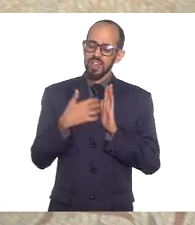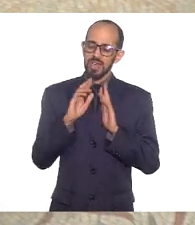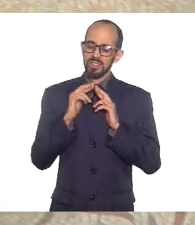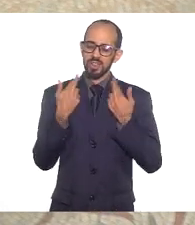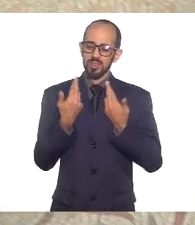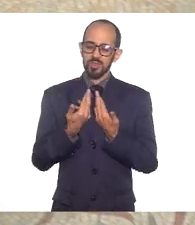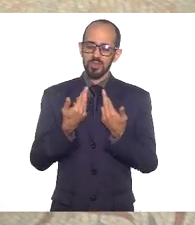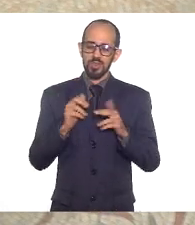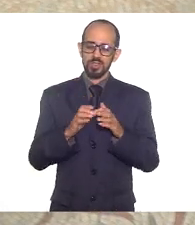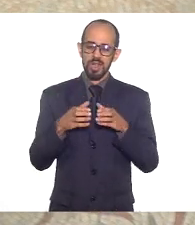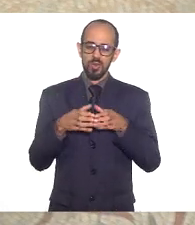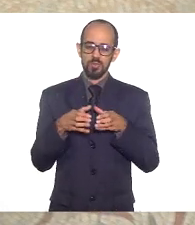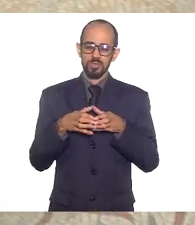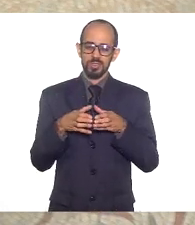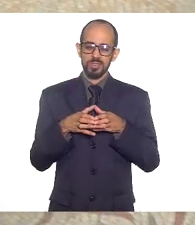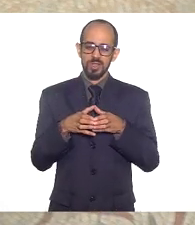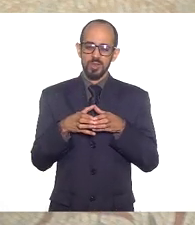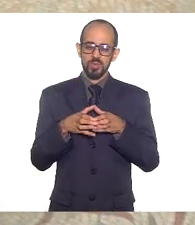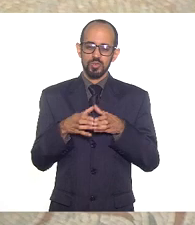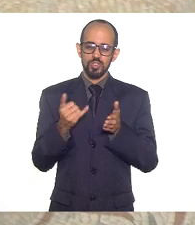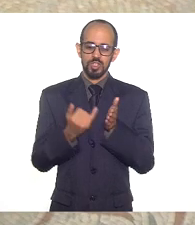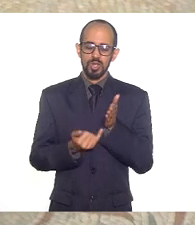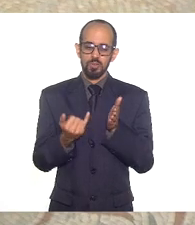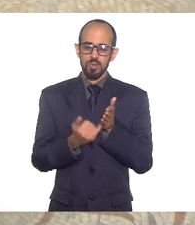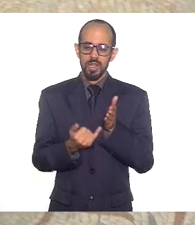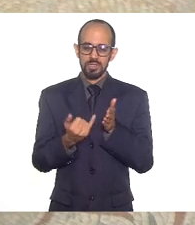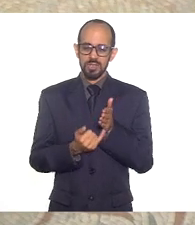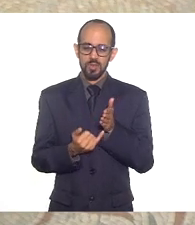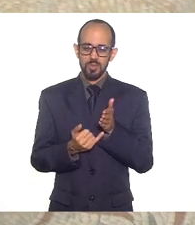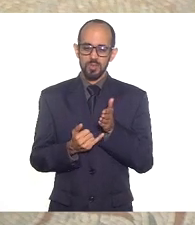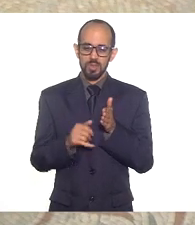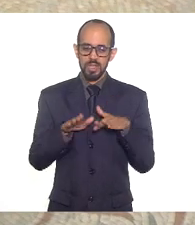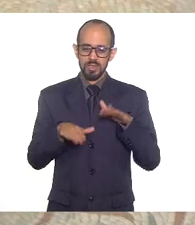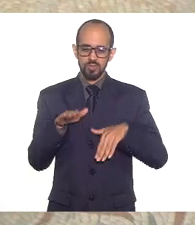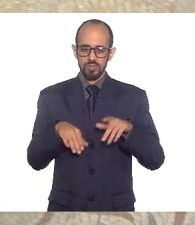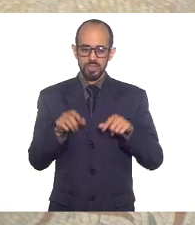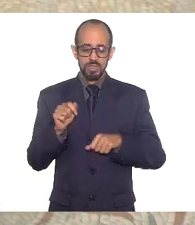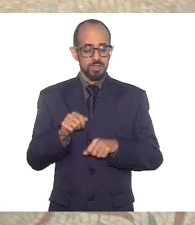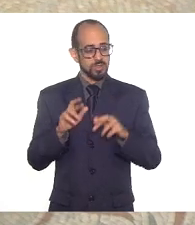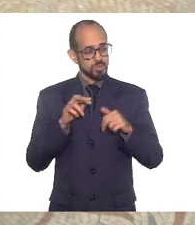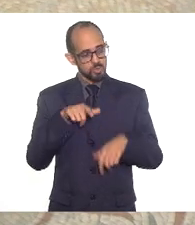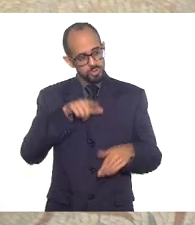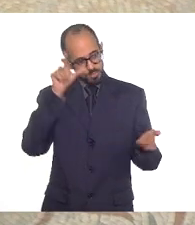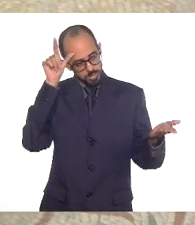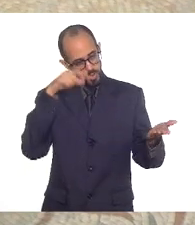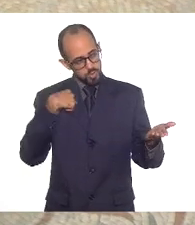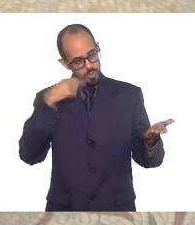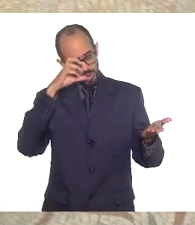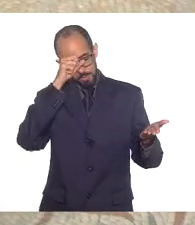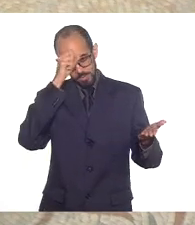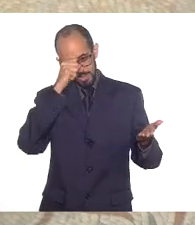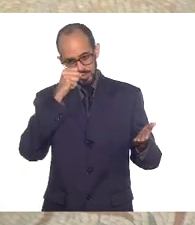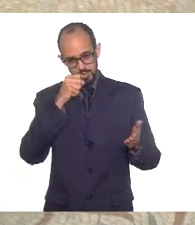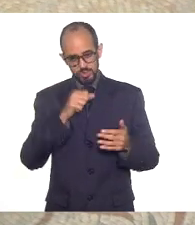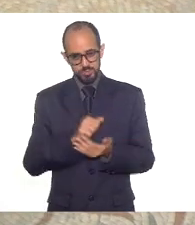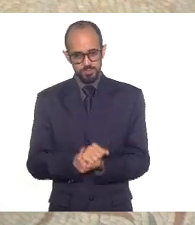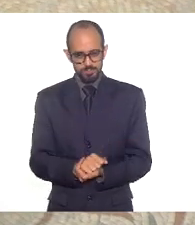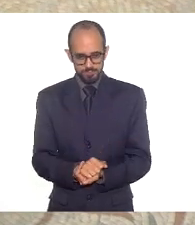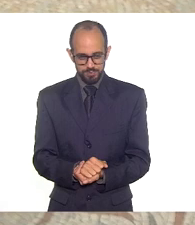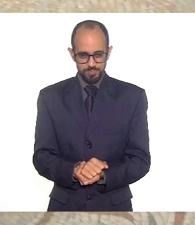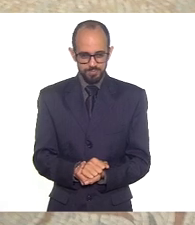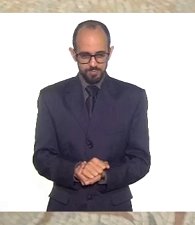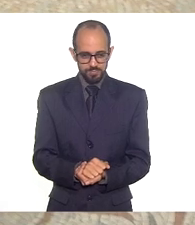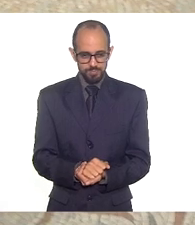de tributação E muita das vezes naquelas reuniões no escola aprendi muito com você